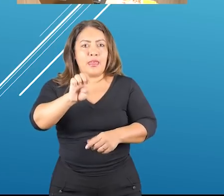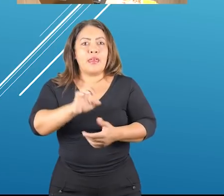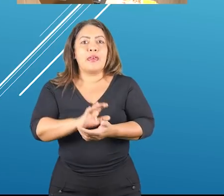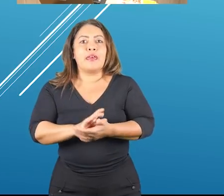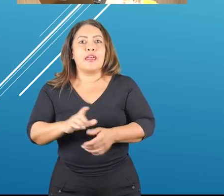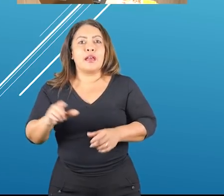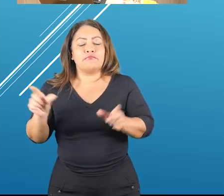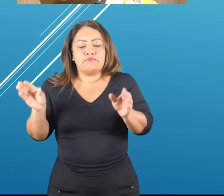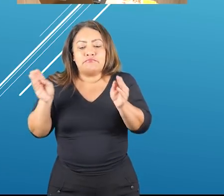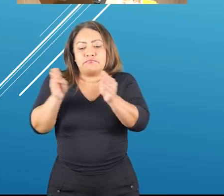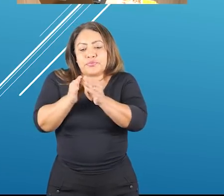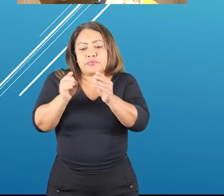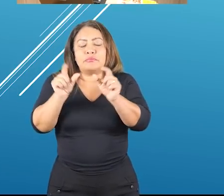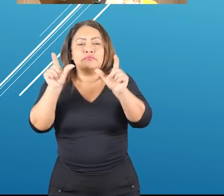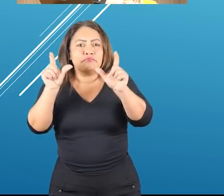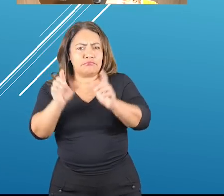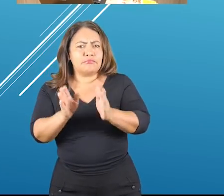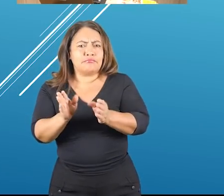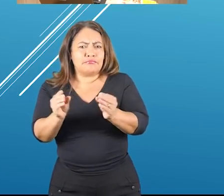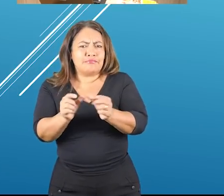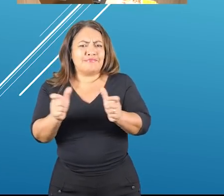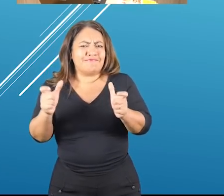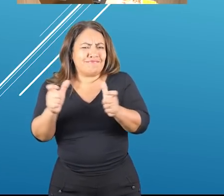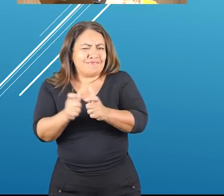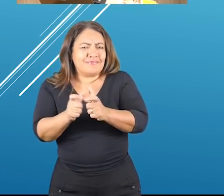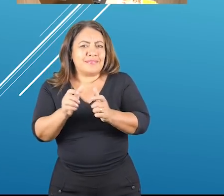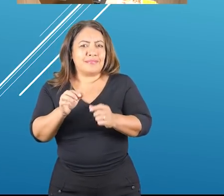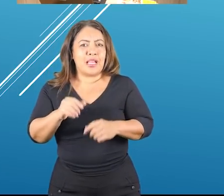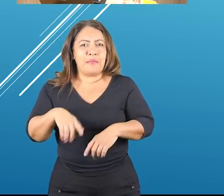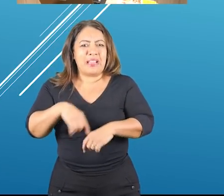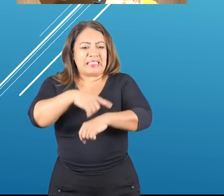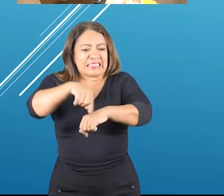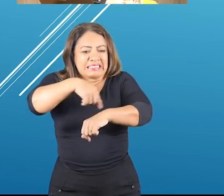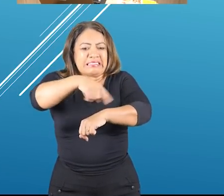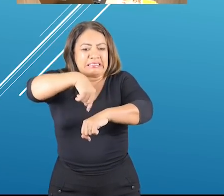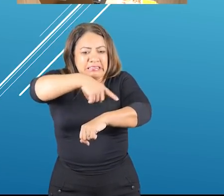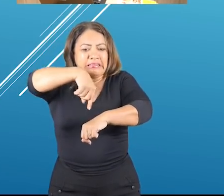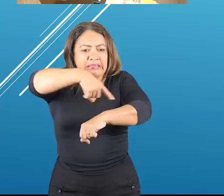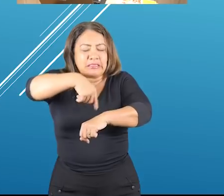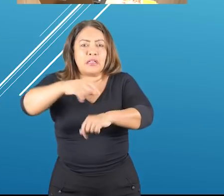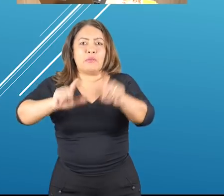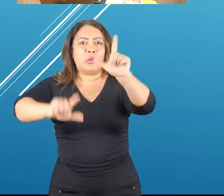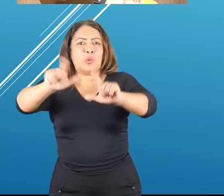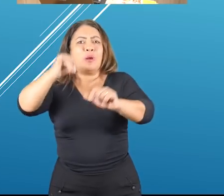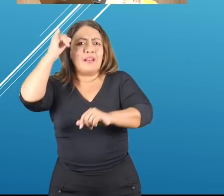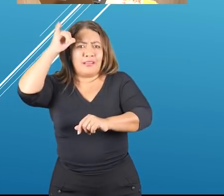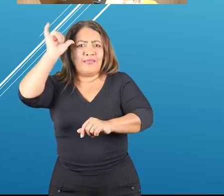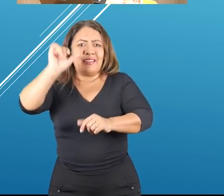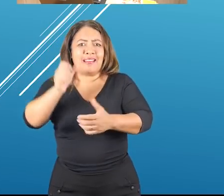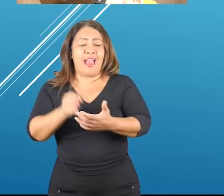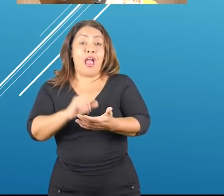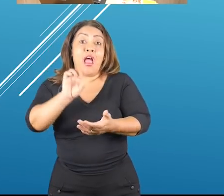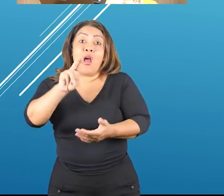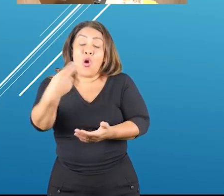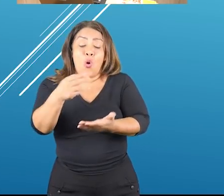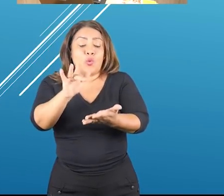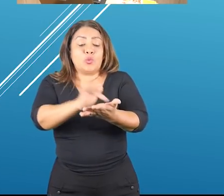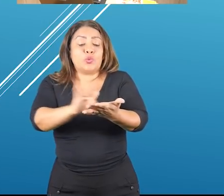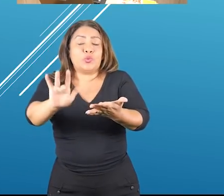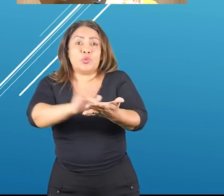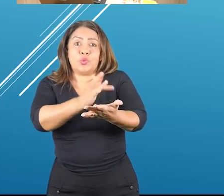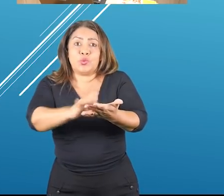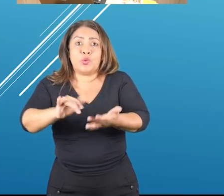links, histórias, quadros pequenos, para que as crianças não fiquem tanto tempo na TV ou